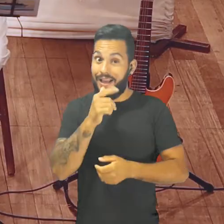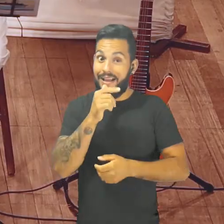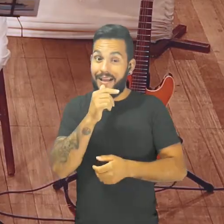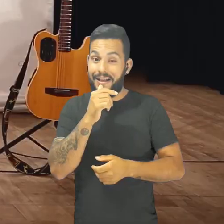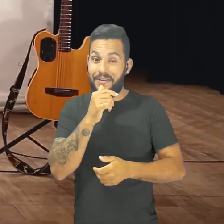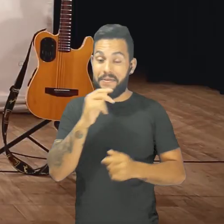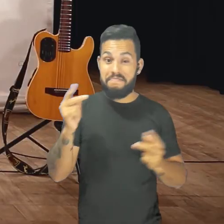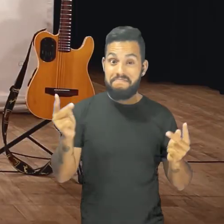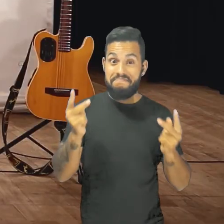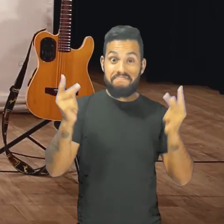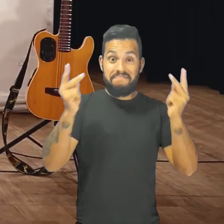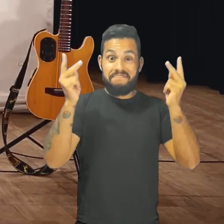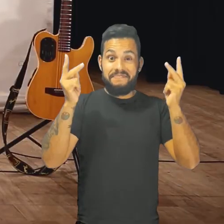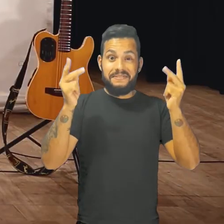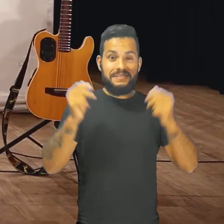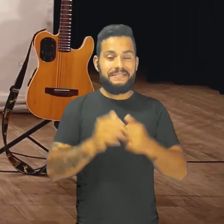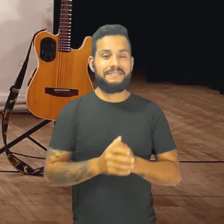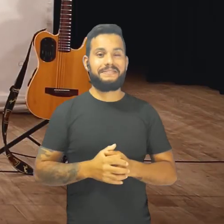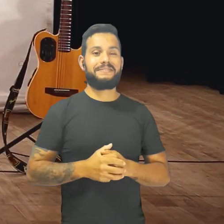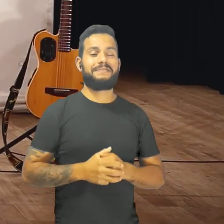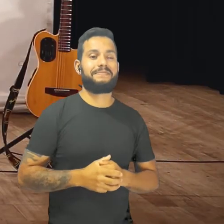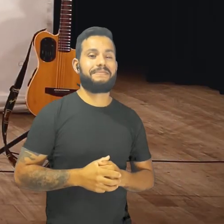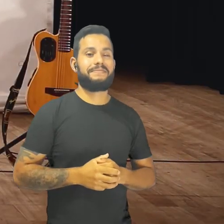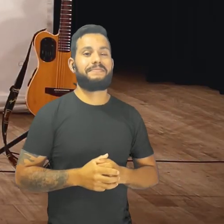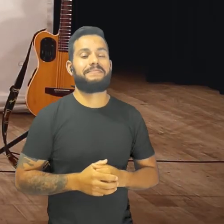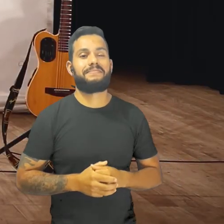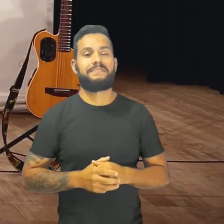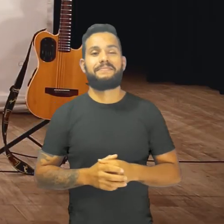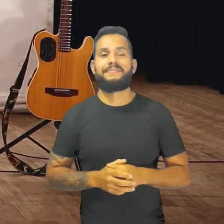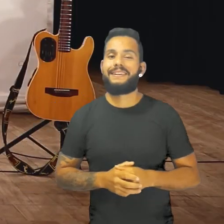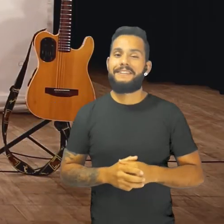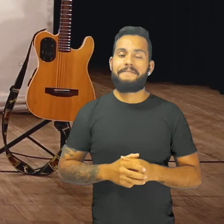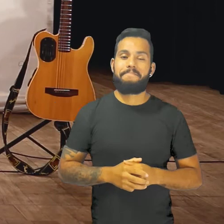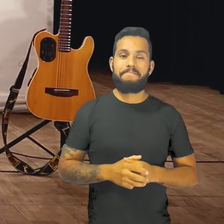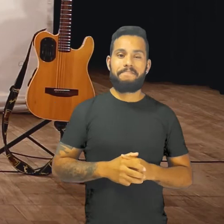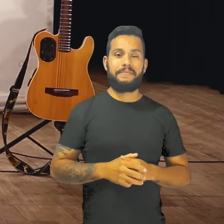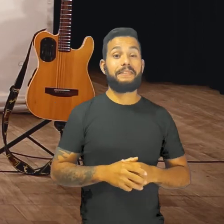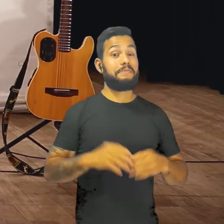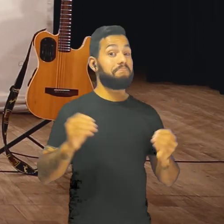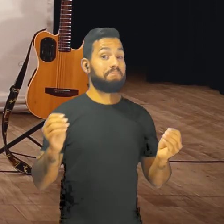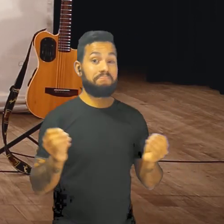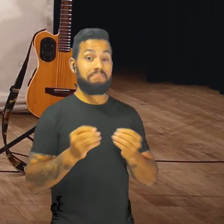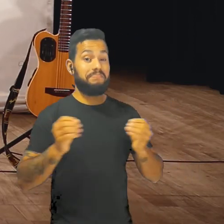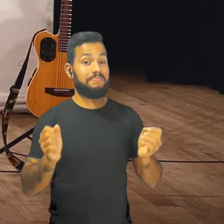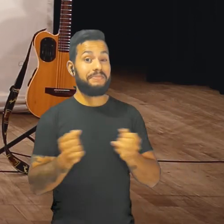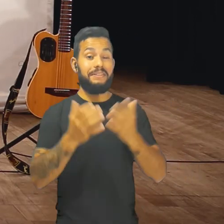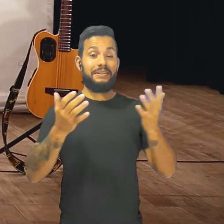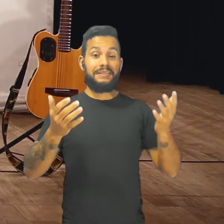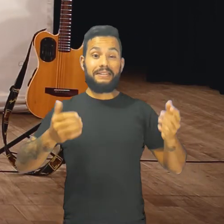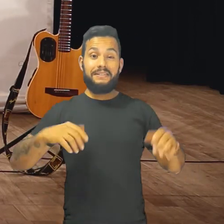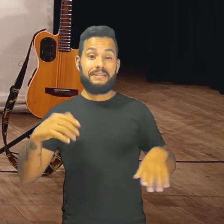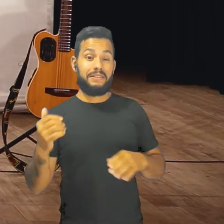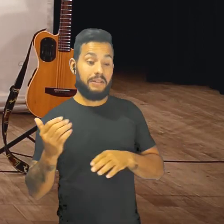preciosas, ninguém nunca viu. Serão milagrosas, despoluirão os